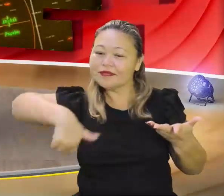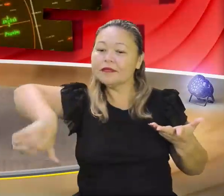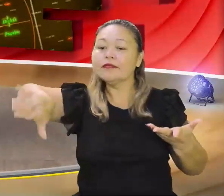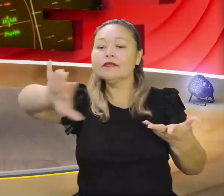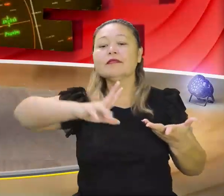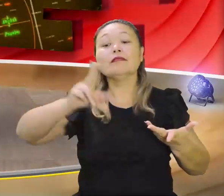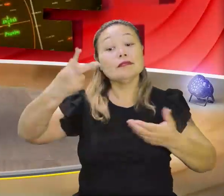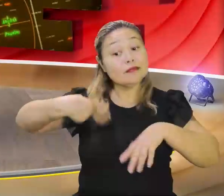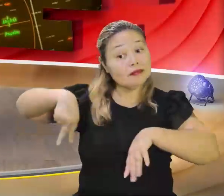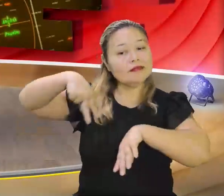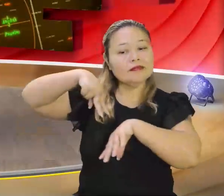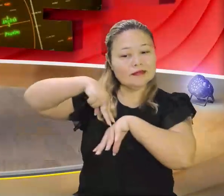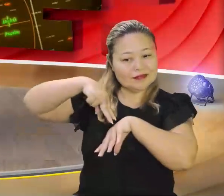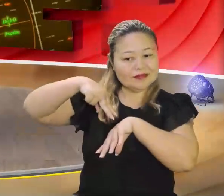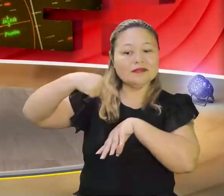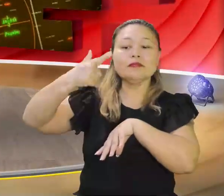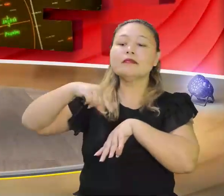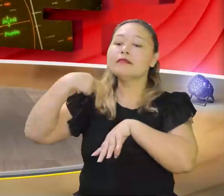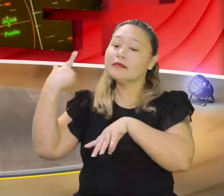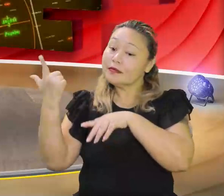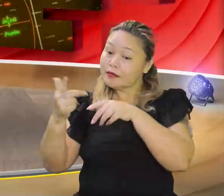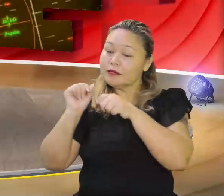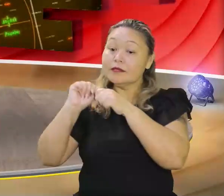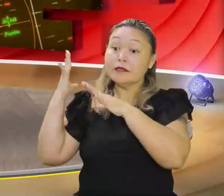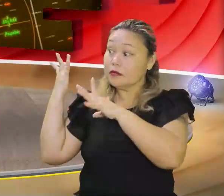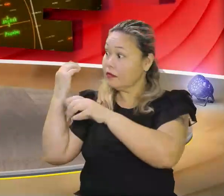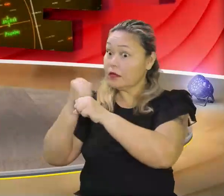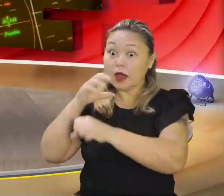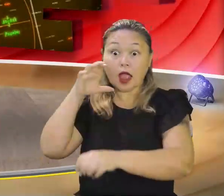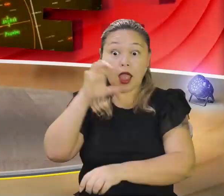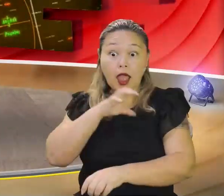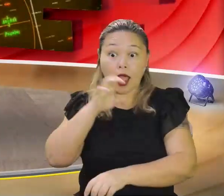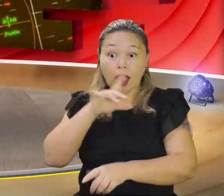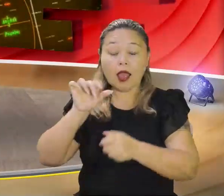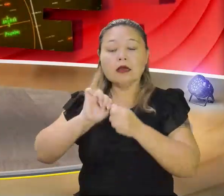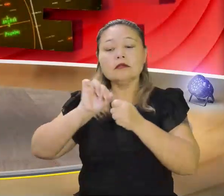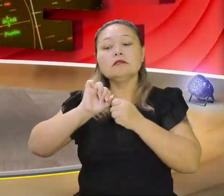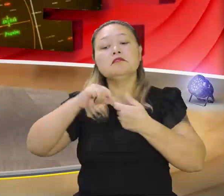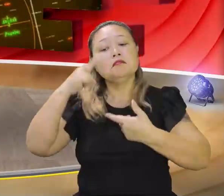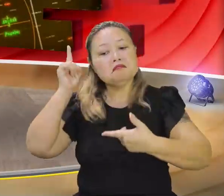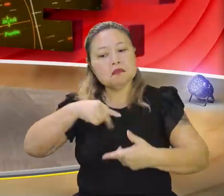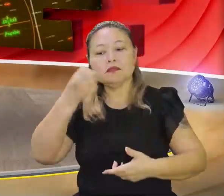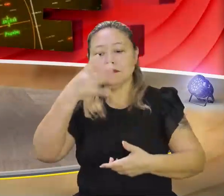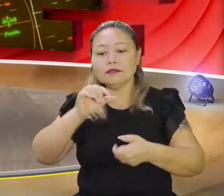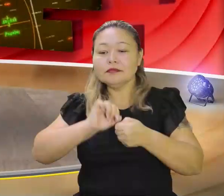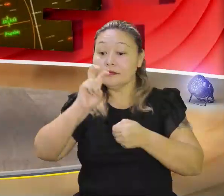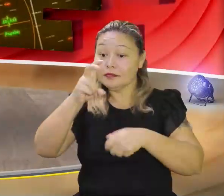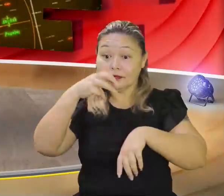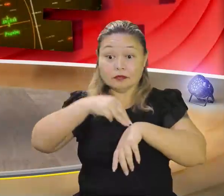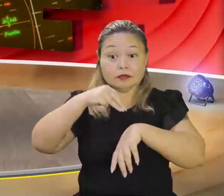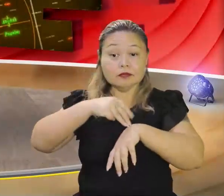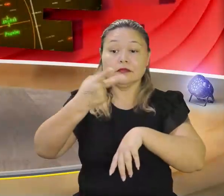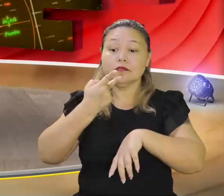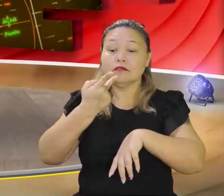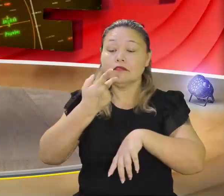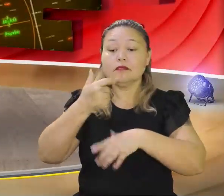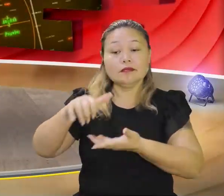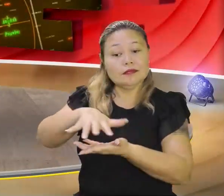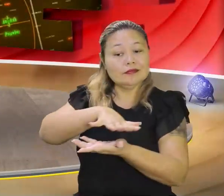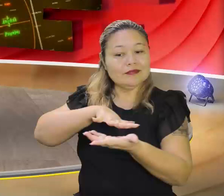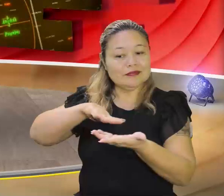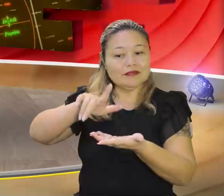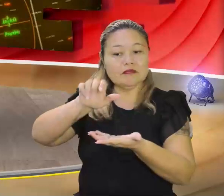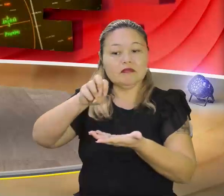aqui estamos, né? Vamos fazer aquela revisão rápida, mas muito valiosa. 5 minutos para falar de geometria,